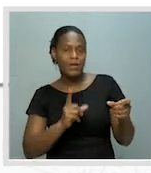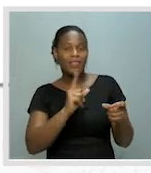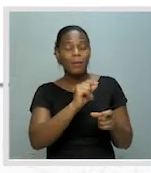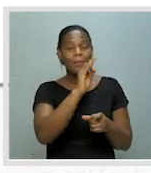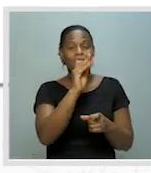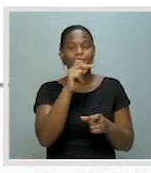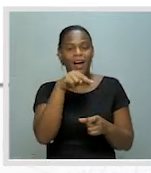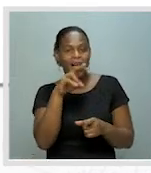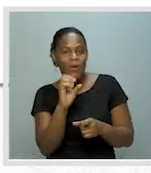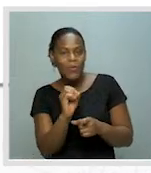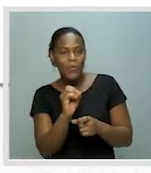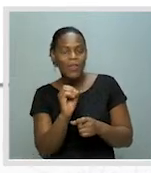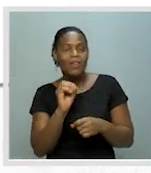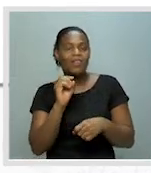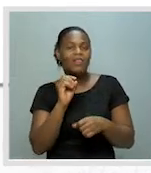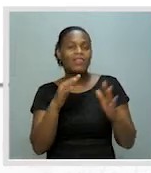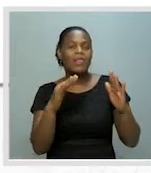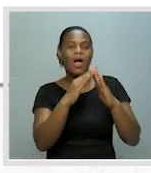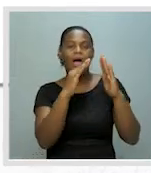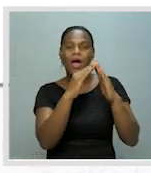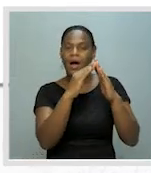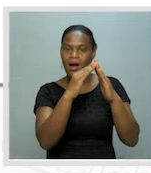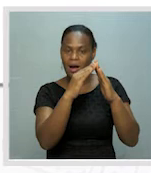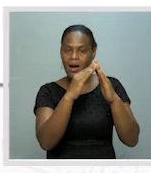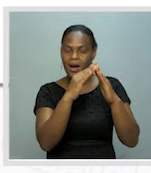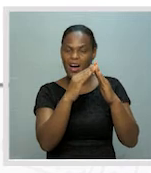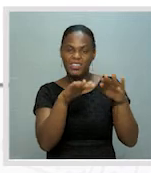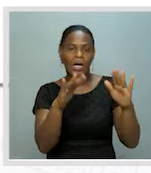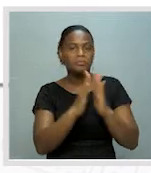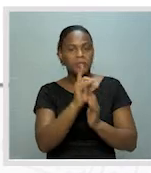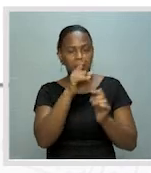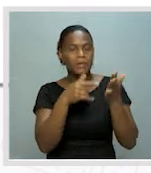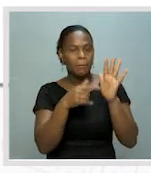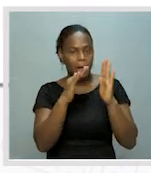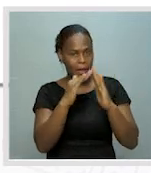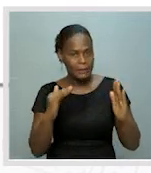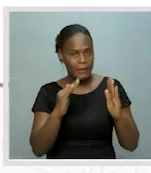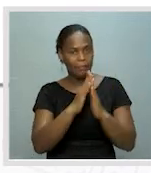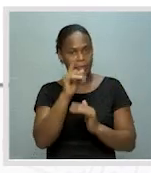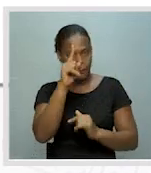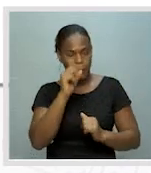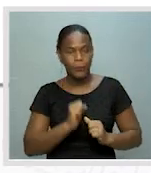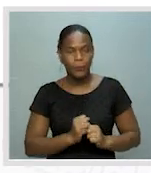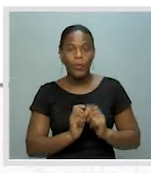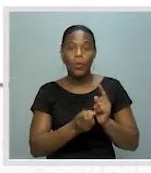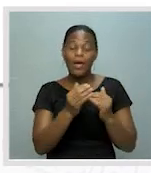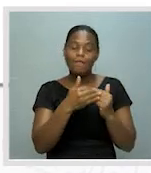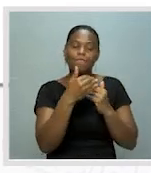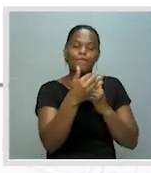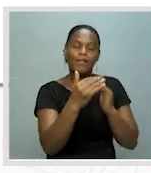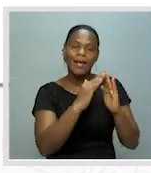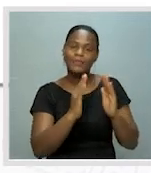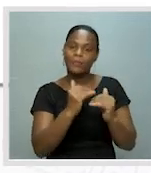e fanum, que significa templo, ou podemos dizer santuário, ok? É o que está diante